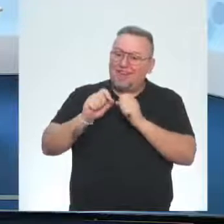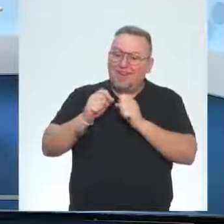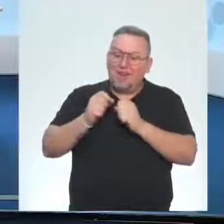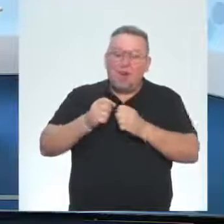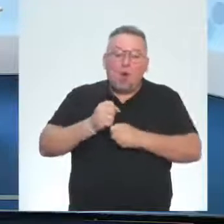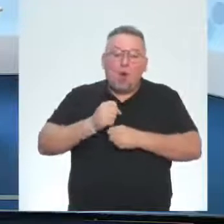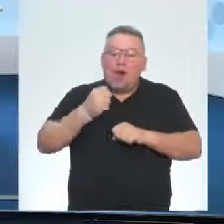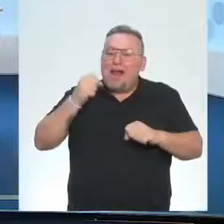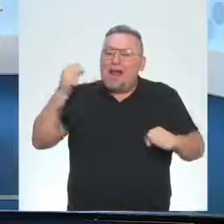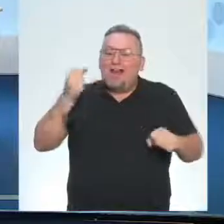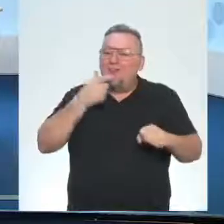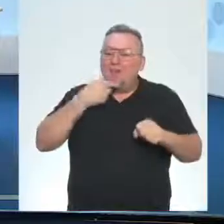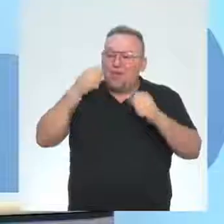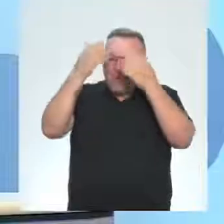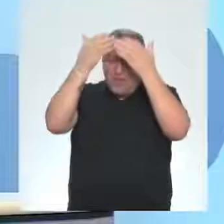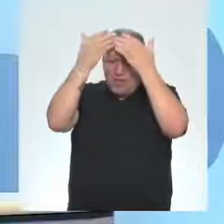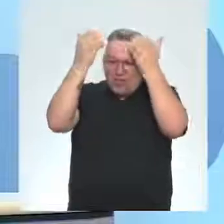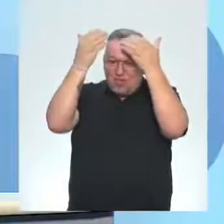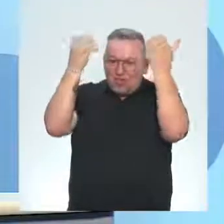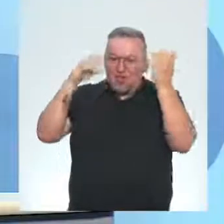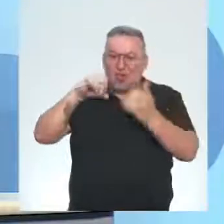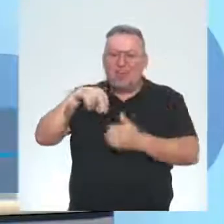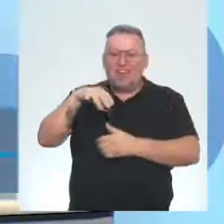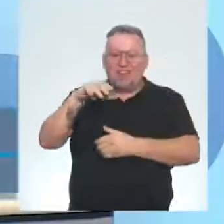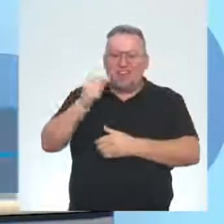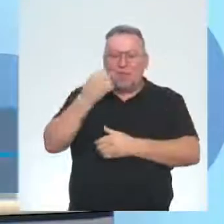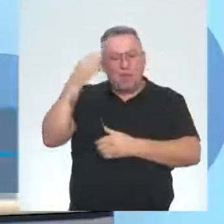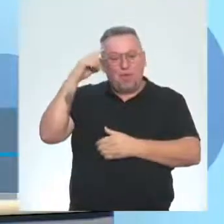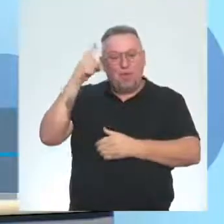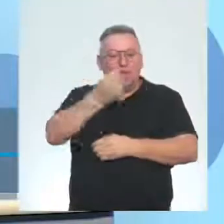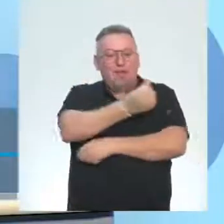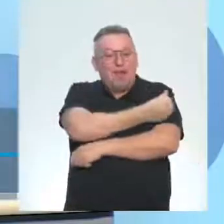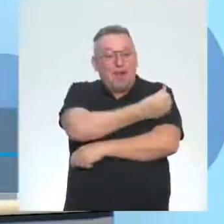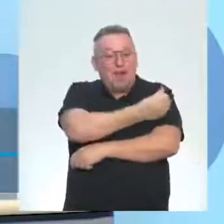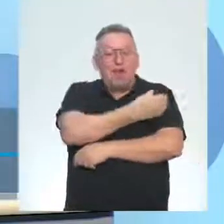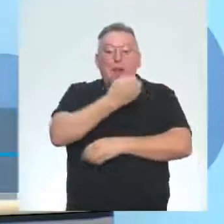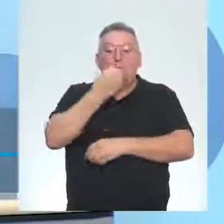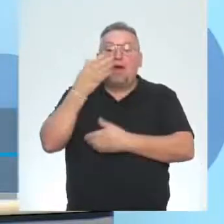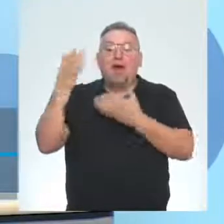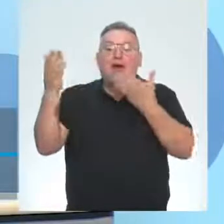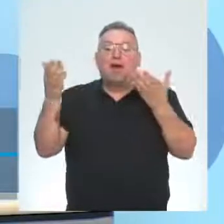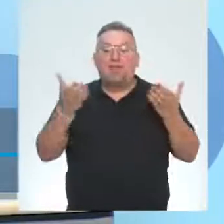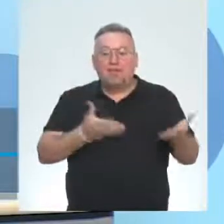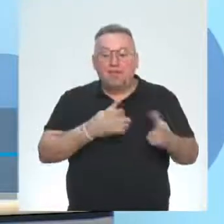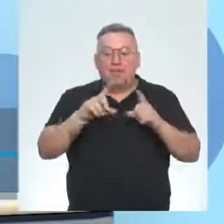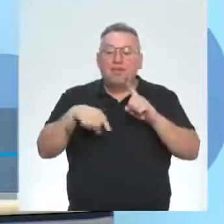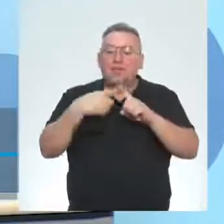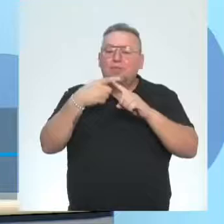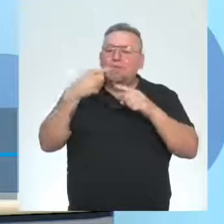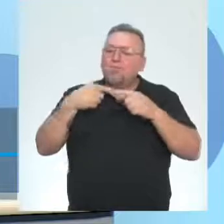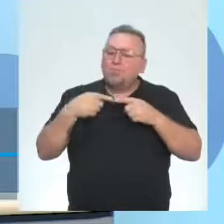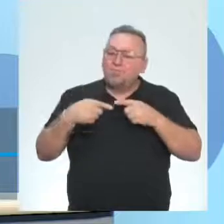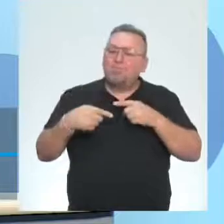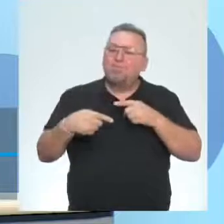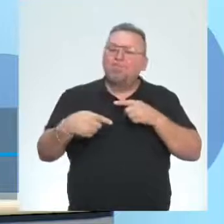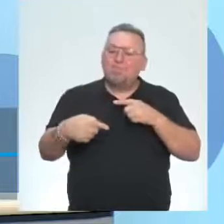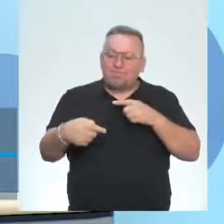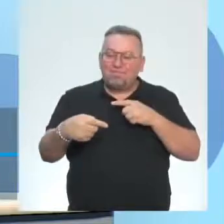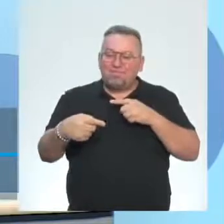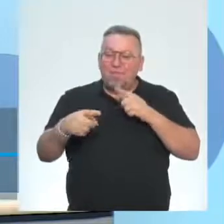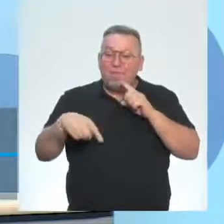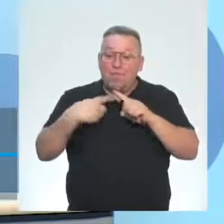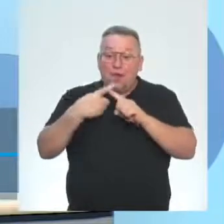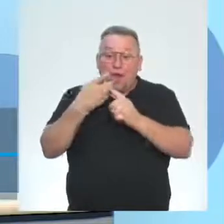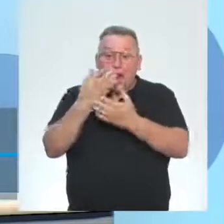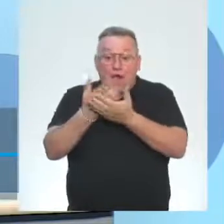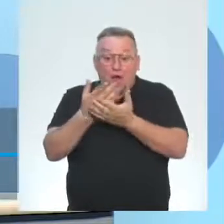grandioso Jonas Almeida. Bom dia. Olá, bom dia, sexto-ano, sejam todos bem-vindos para mais uma semana aí, né? Para mais uma aula